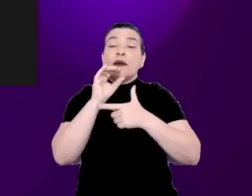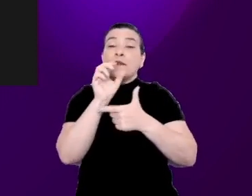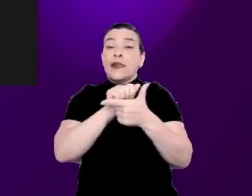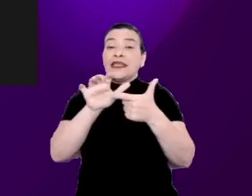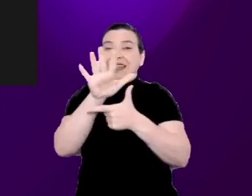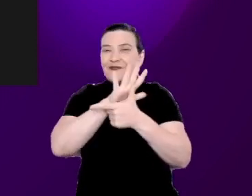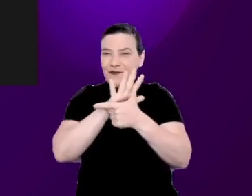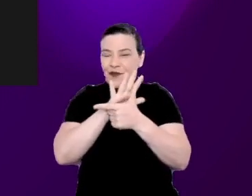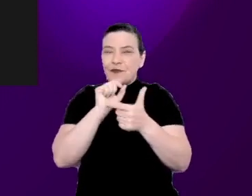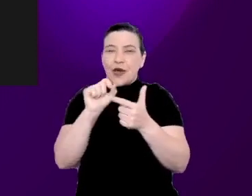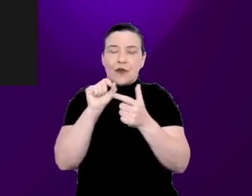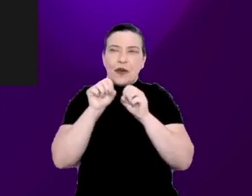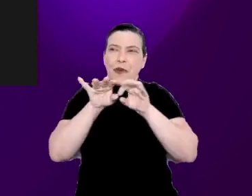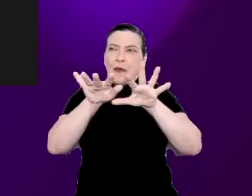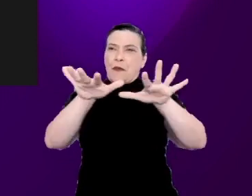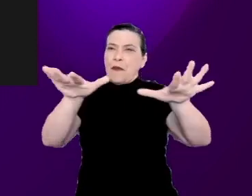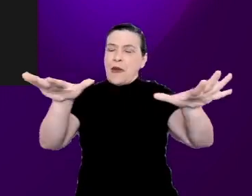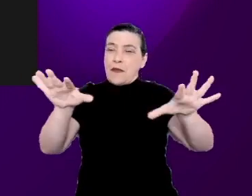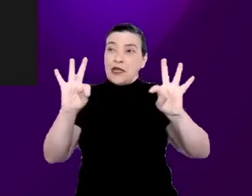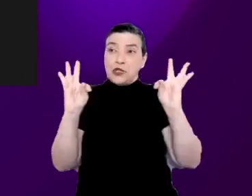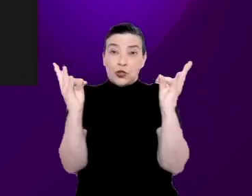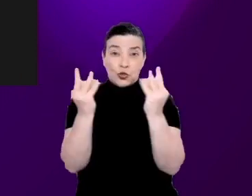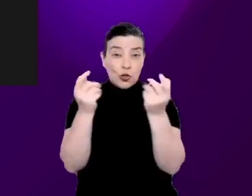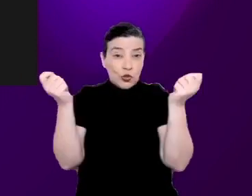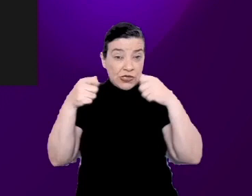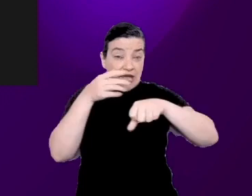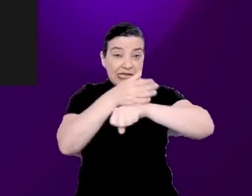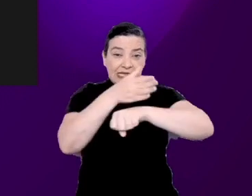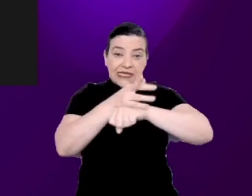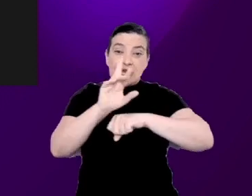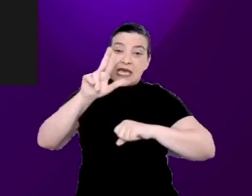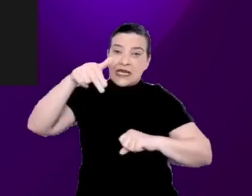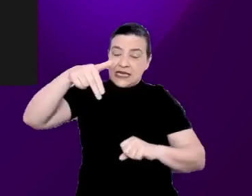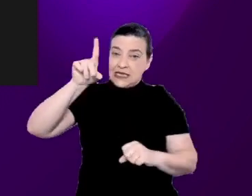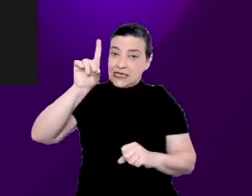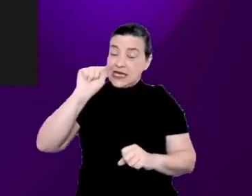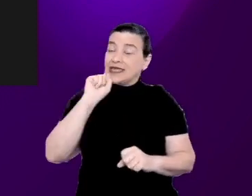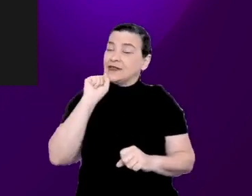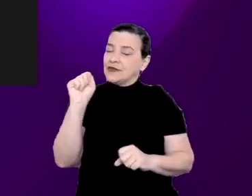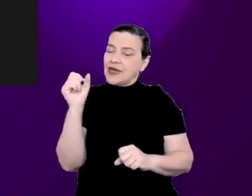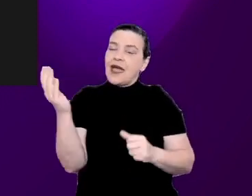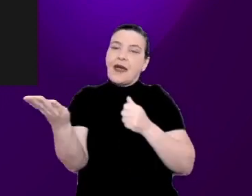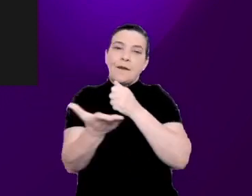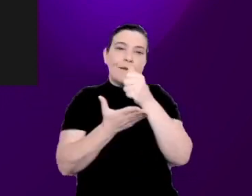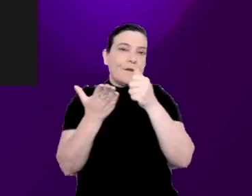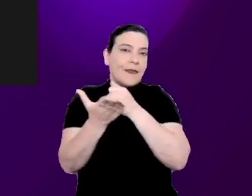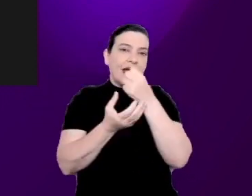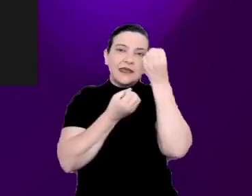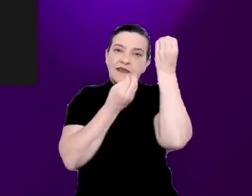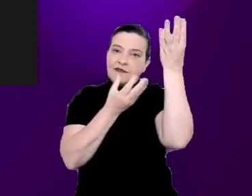de alta disponibilidade. Então, o destino da RNDS é ser a nossa grande base de dados em